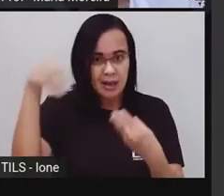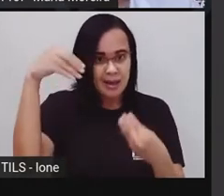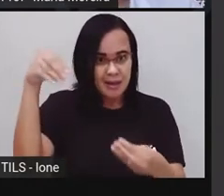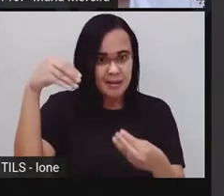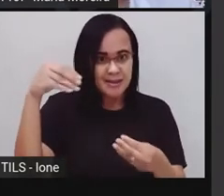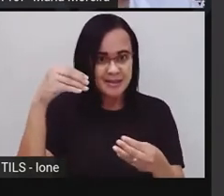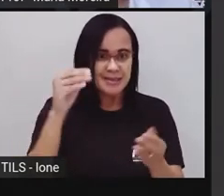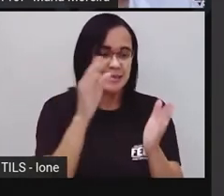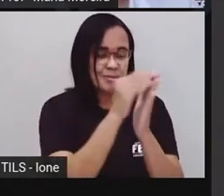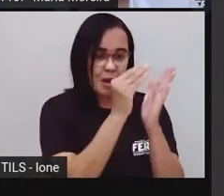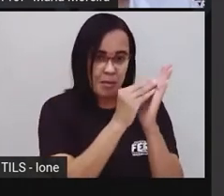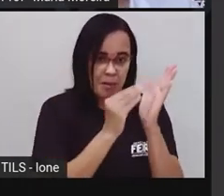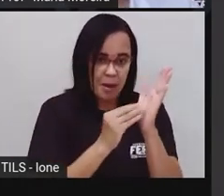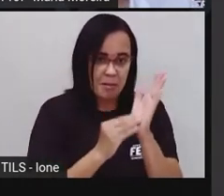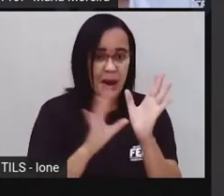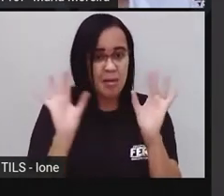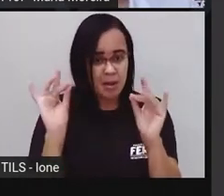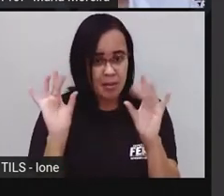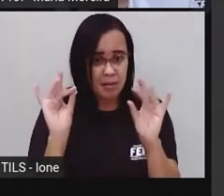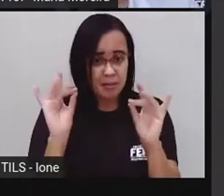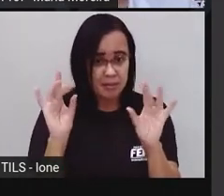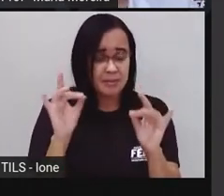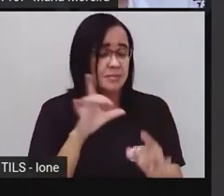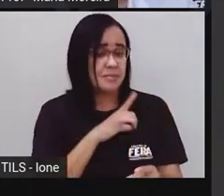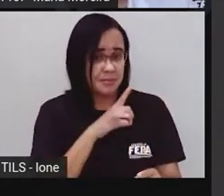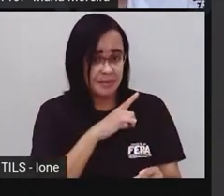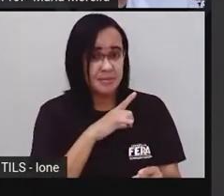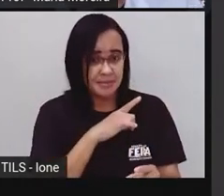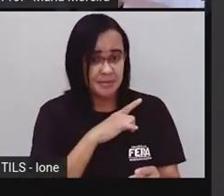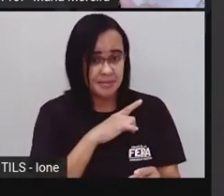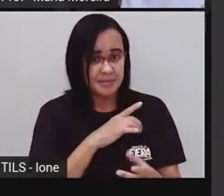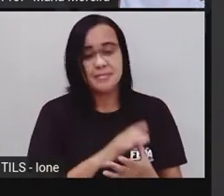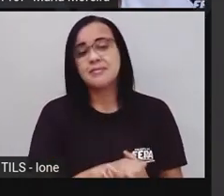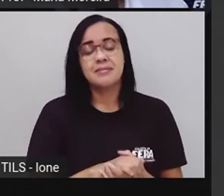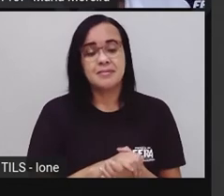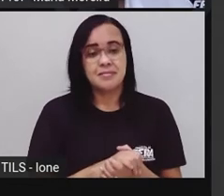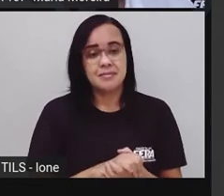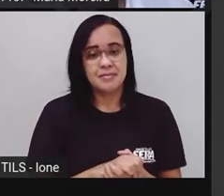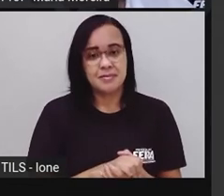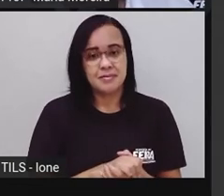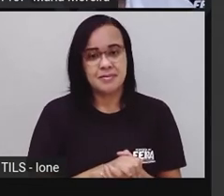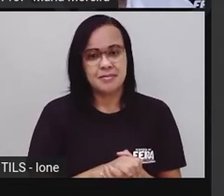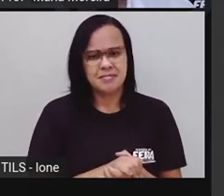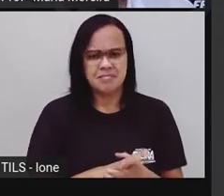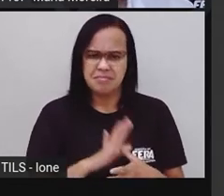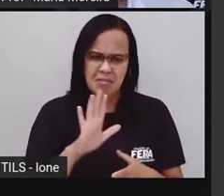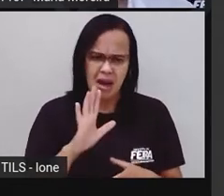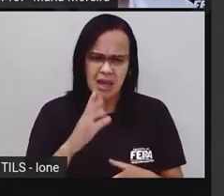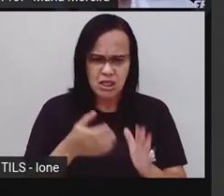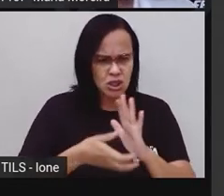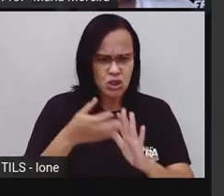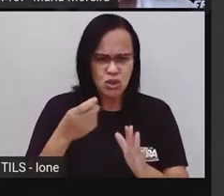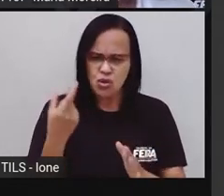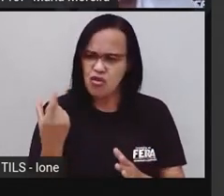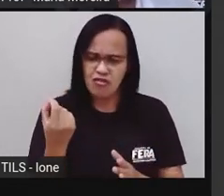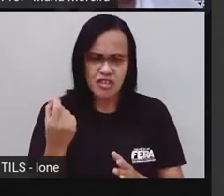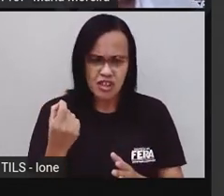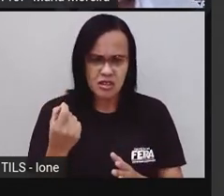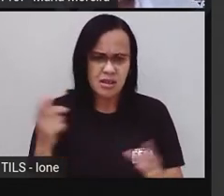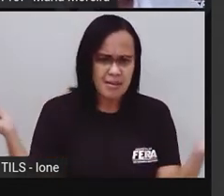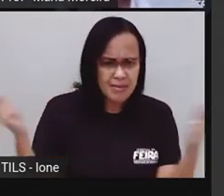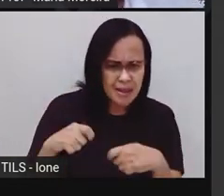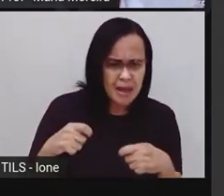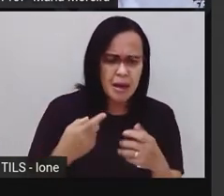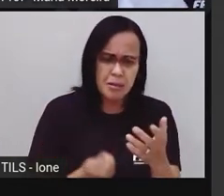vamos imaginar 20reais de figurinha tirar aqui ele conseguiria comprar o pacote de figurinhas não